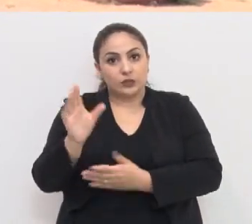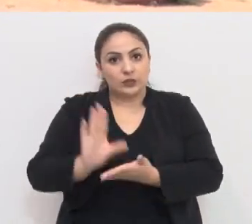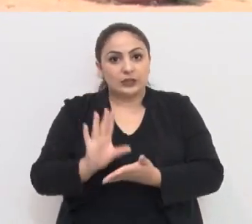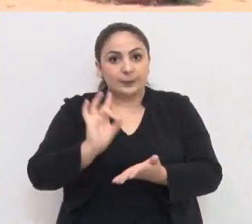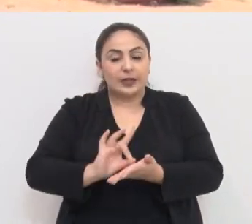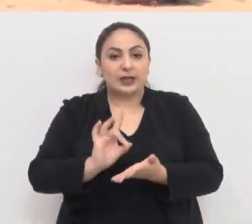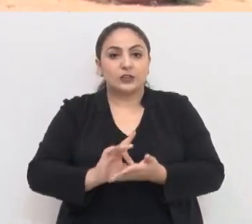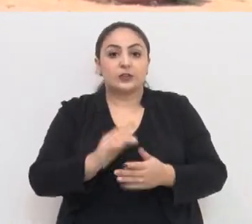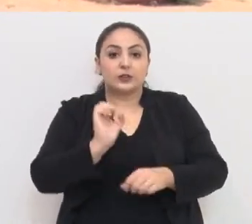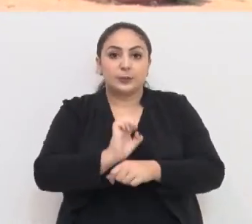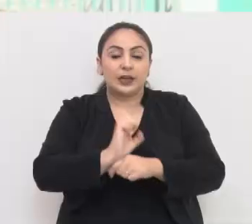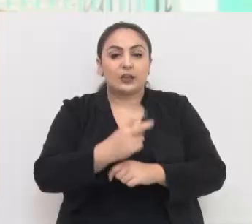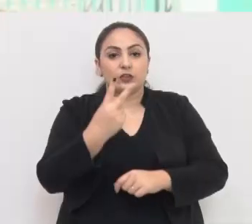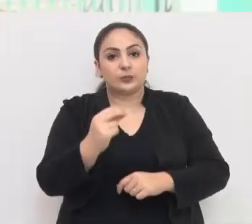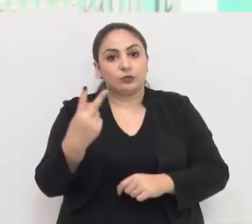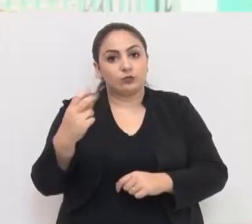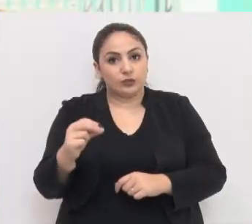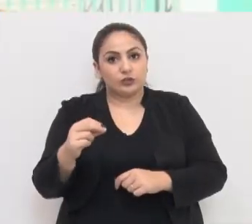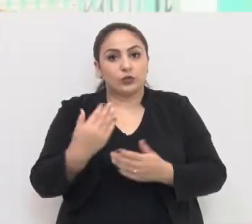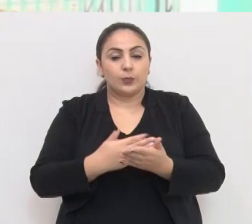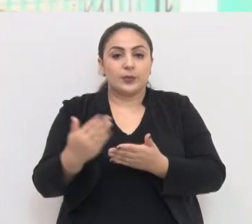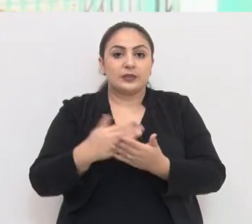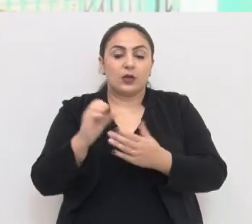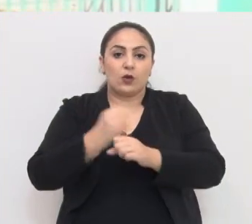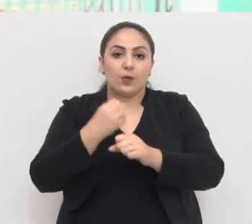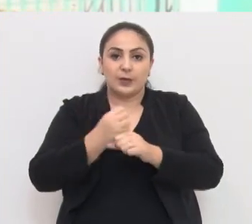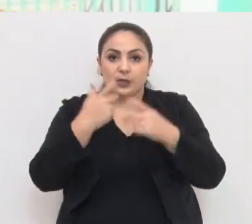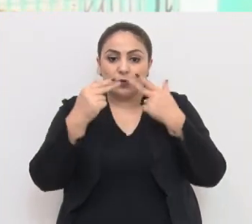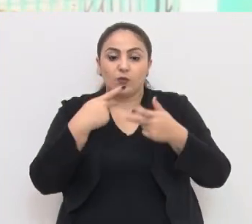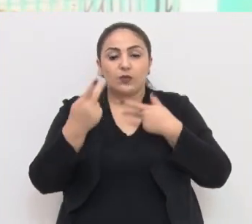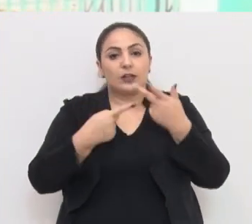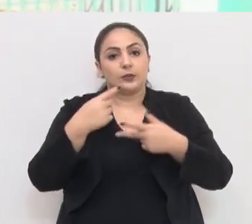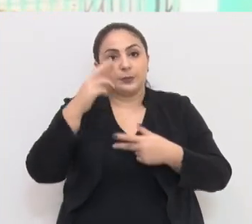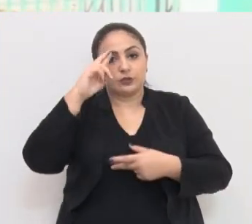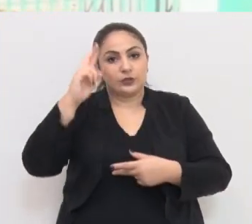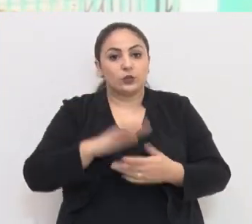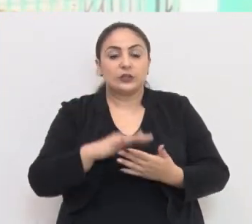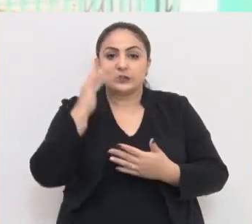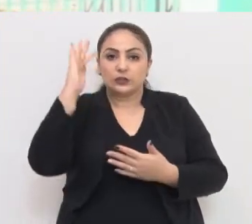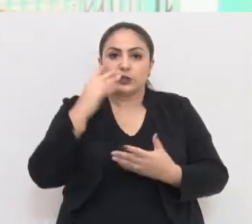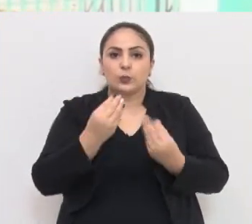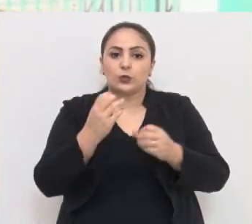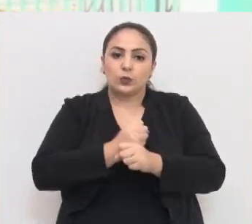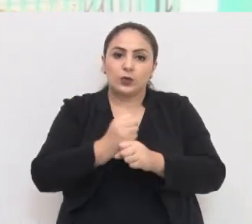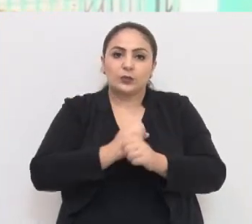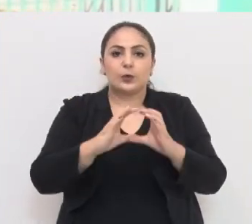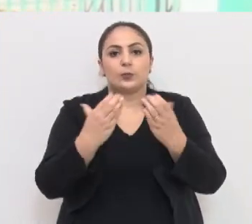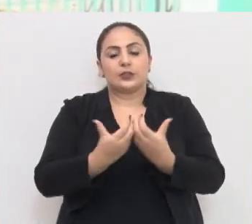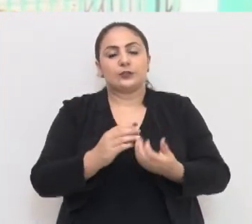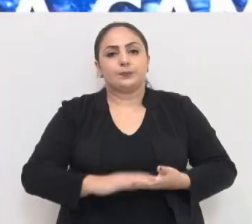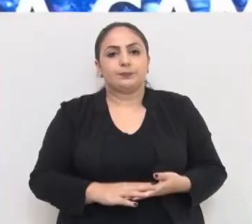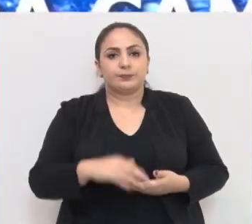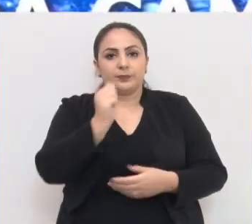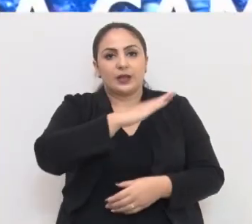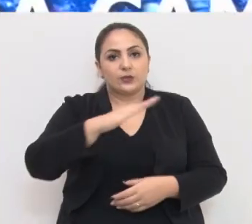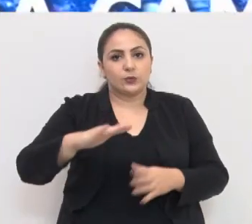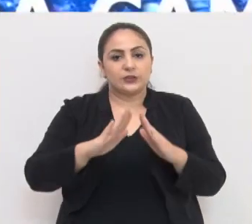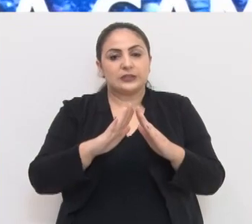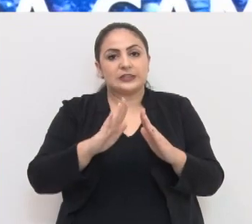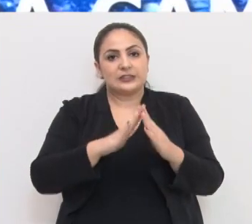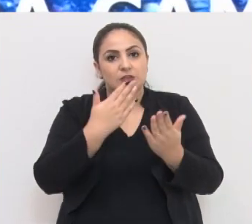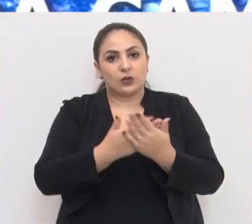chegar 2020, iniciarmos as obras e entregar aí, como foi falado pela nossa diretora, esta reivindicação, este sonho de muitos anos para a comunidade.